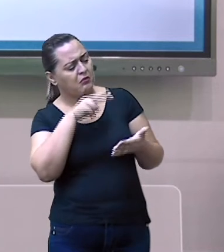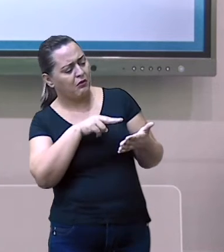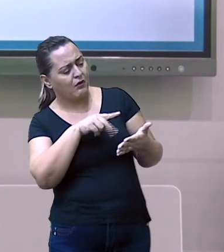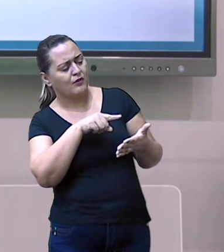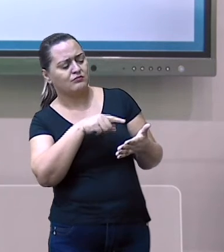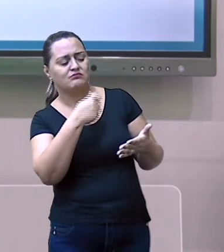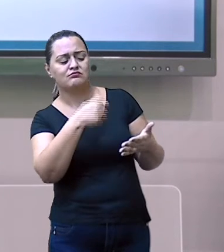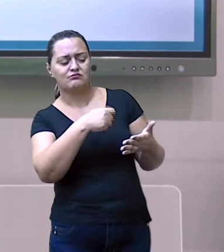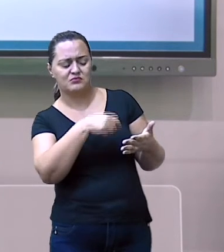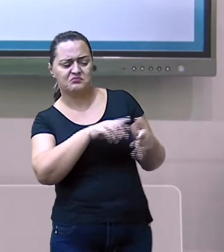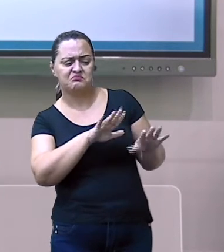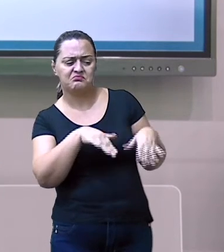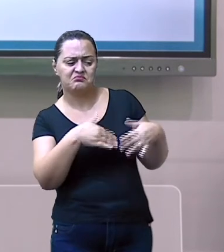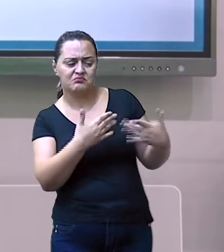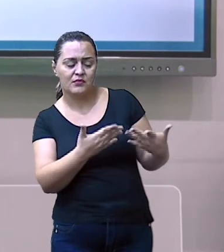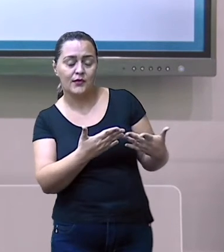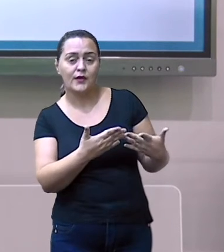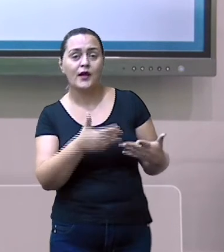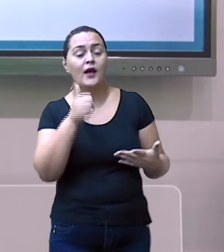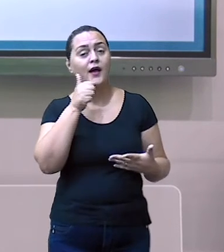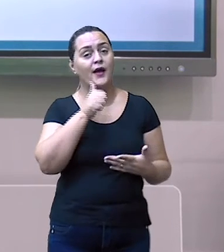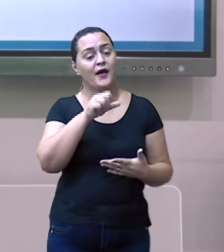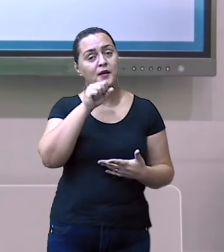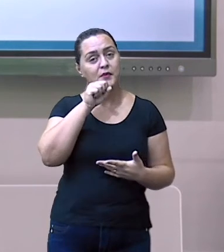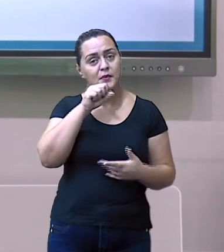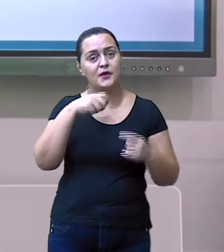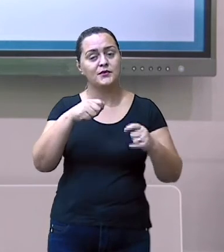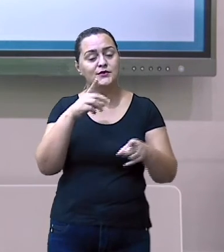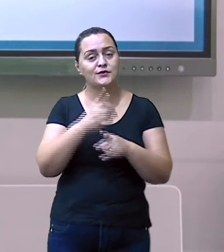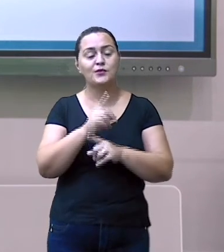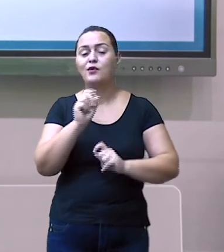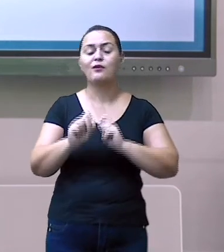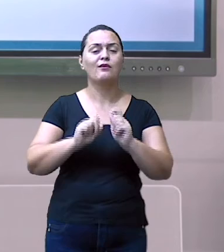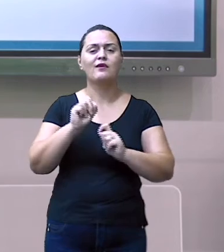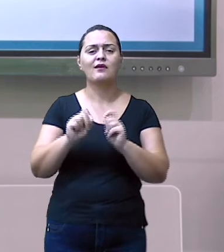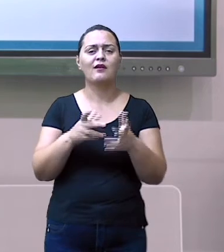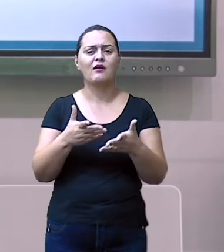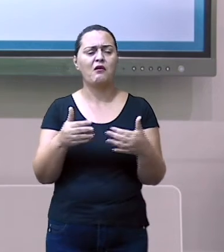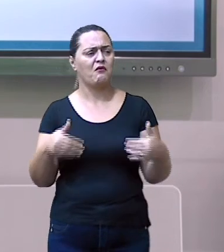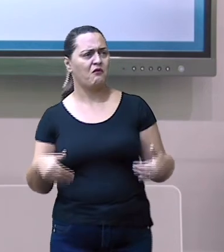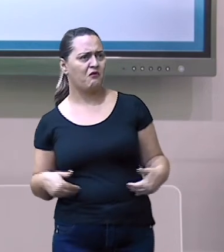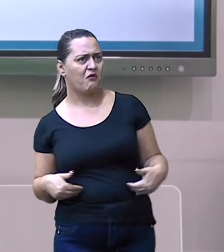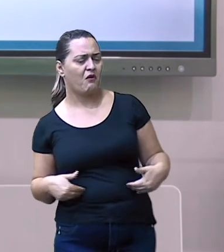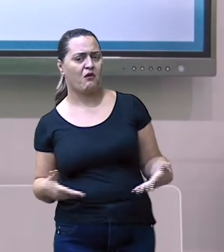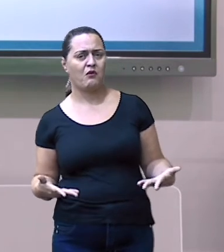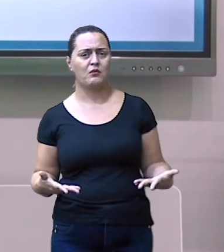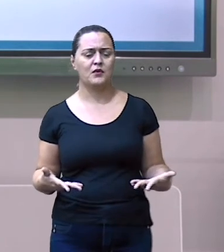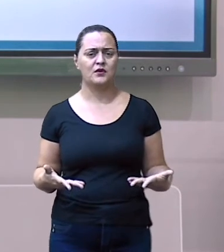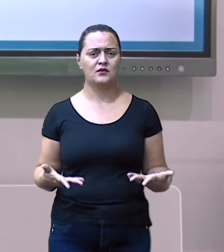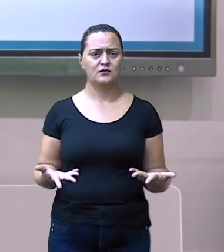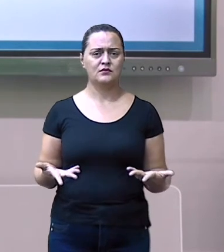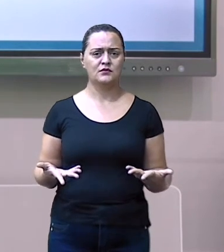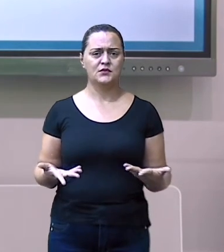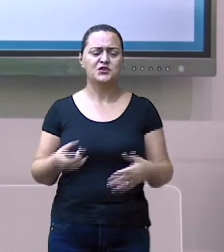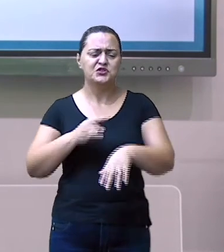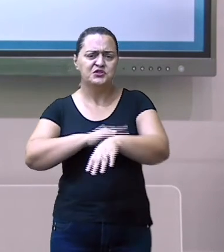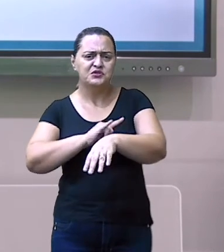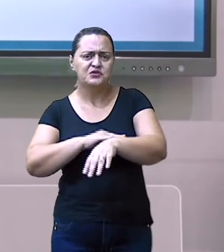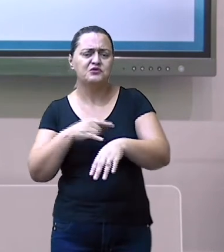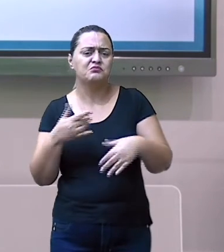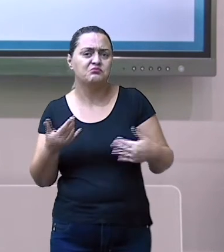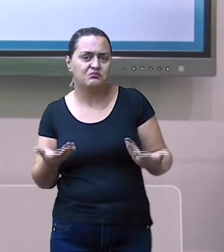de algo. E a mãe vai ter que decifrar ali. É fome? É a fralda? Mas é um meio